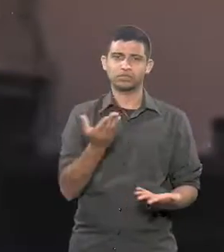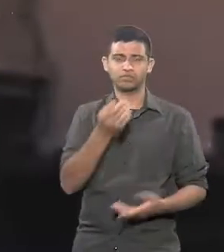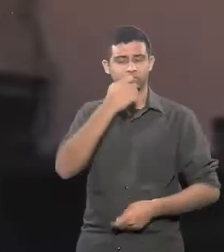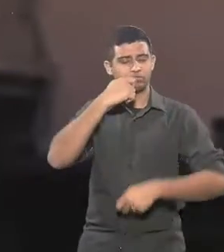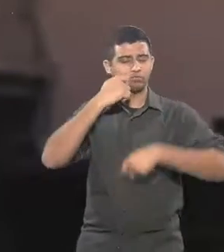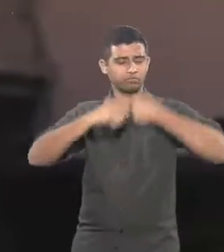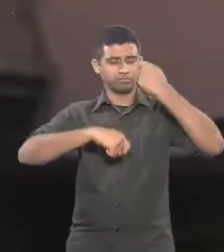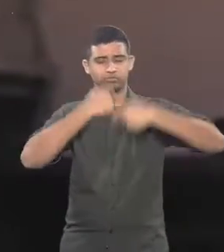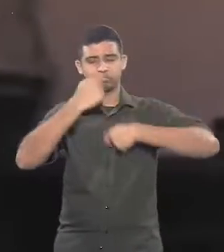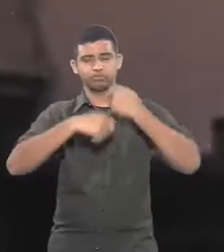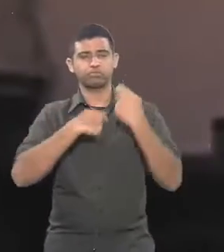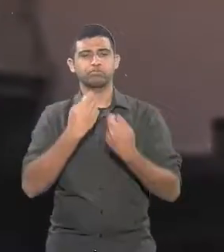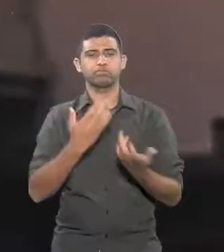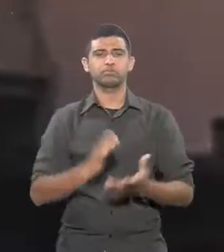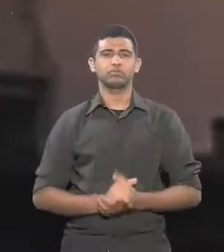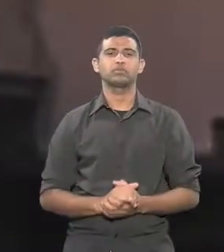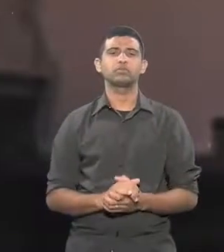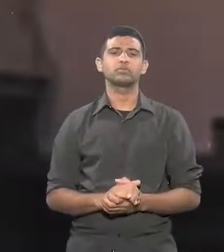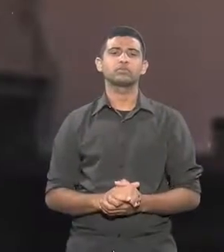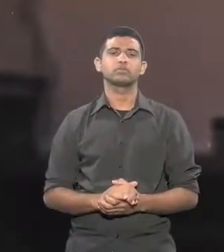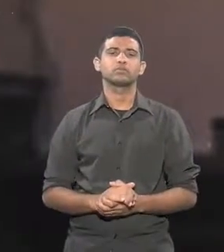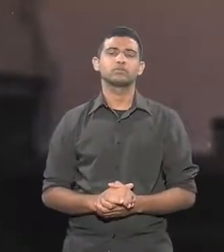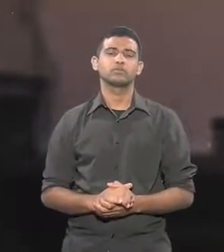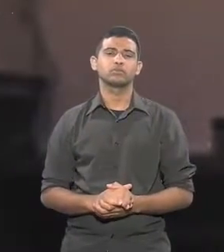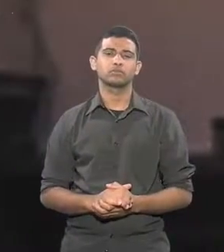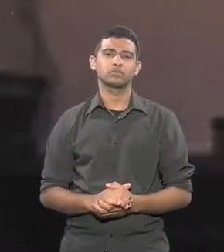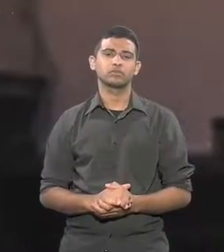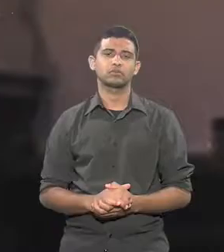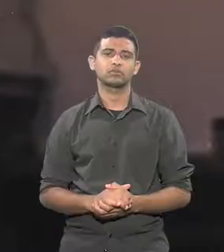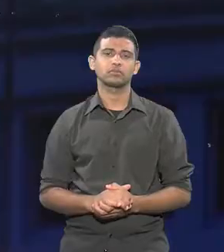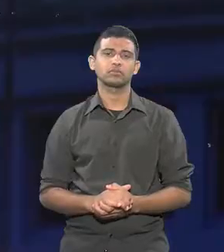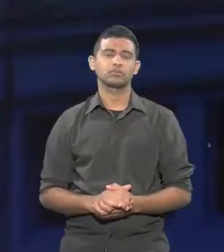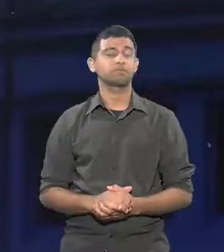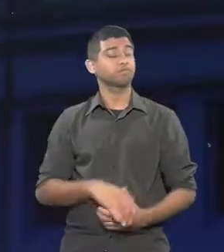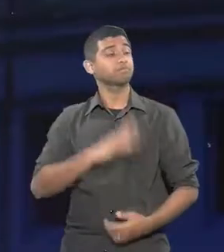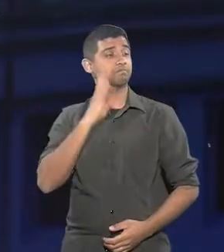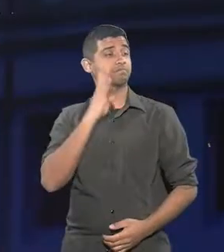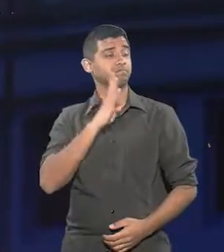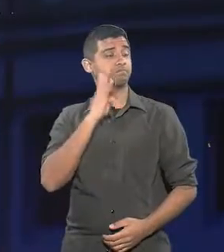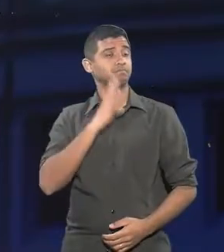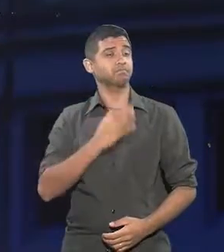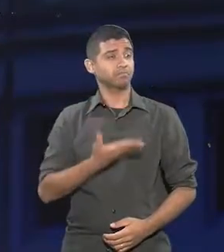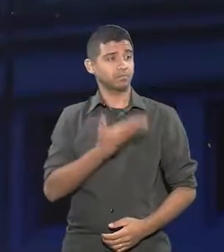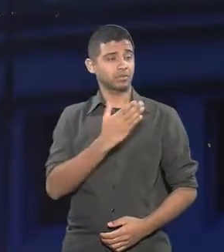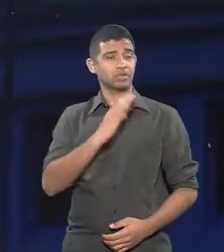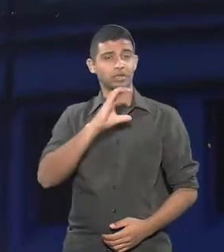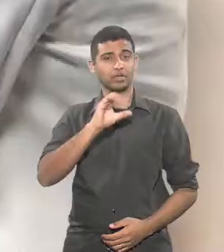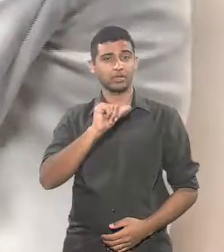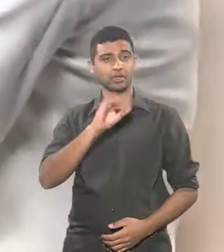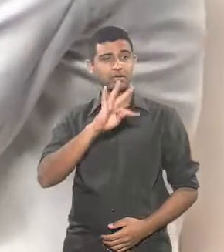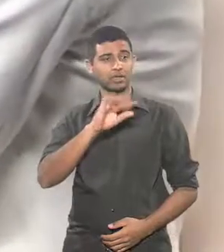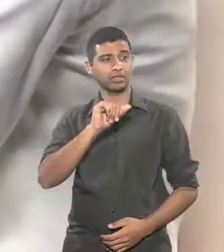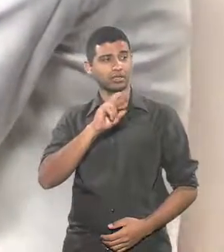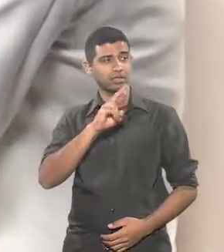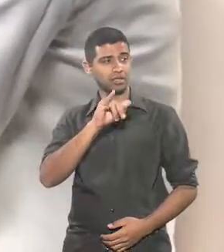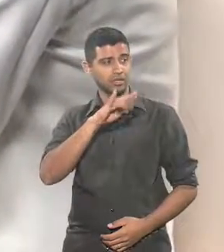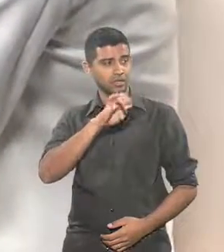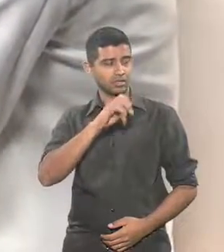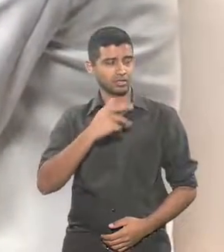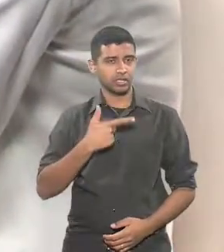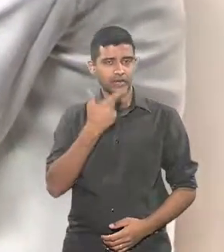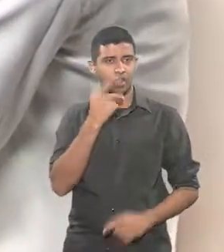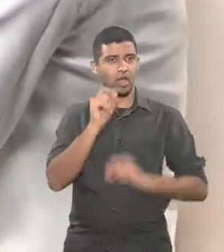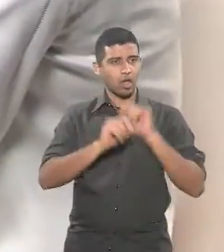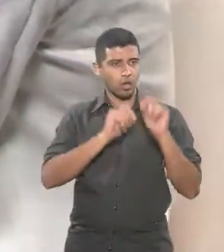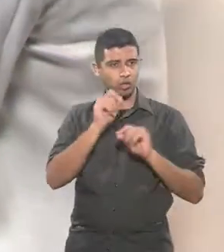ali, como alimentos importantes na alimentação do brasileiro. Que bacana. Catarine, eu queria que a gente falasse um pouco